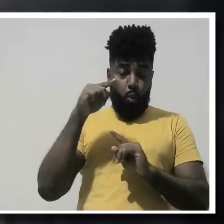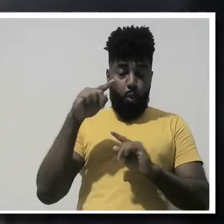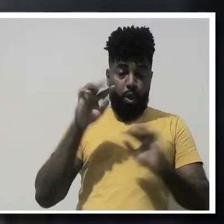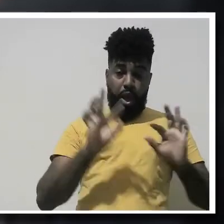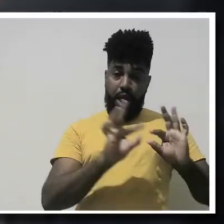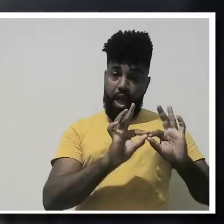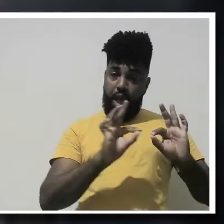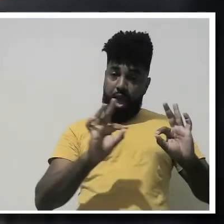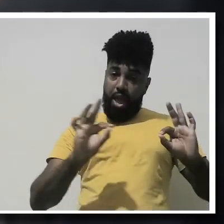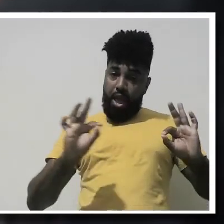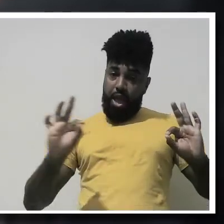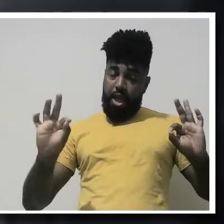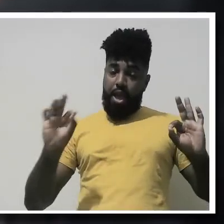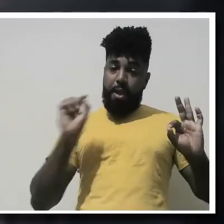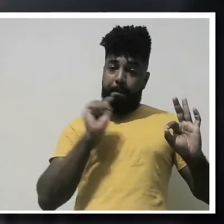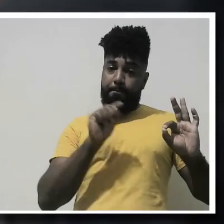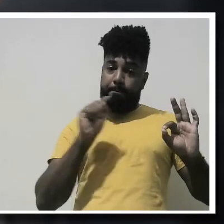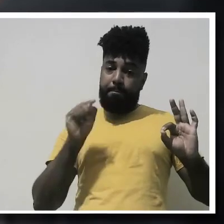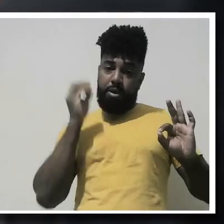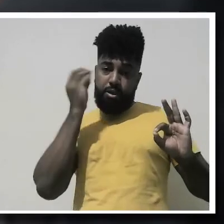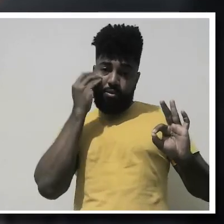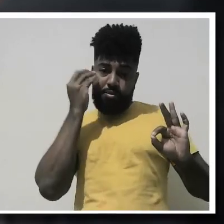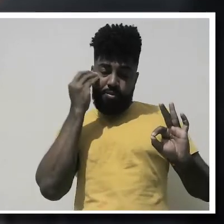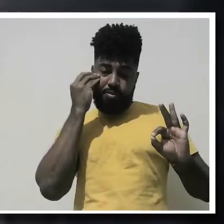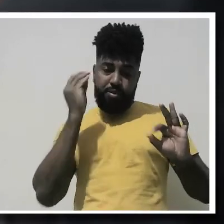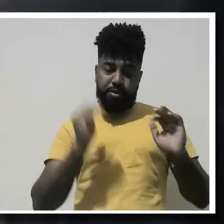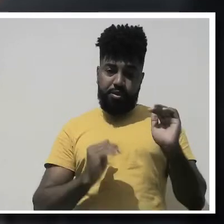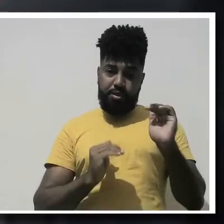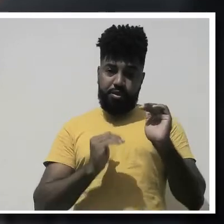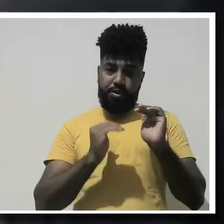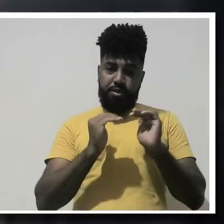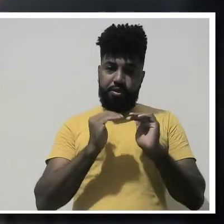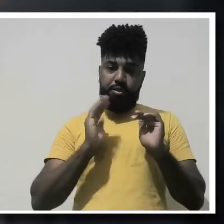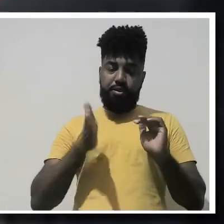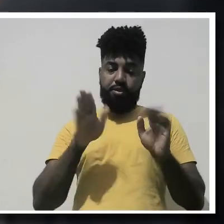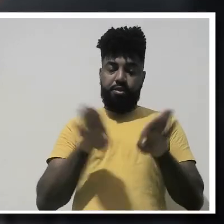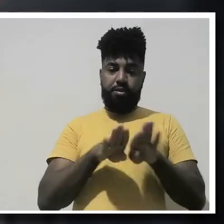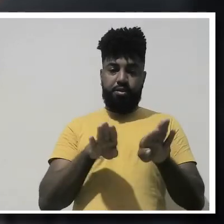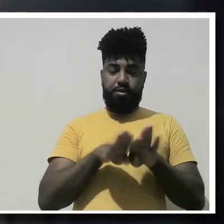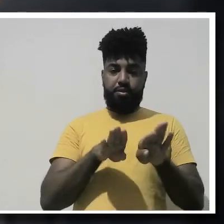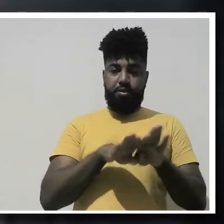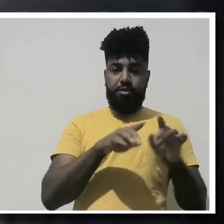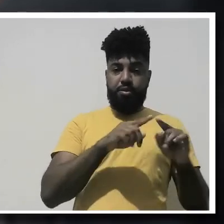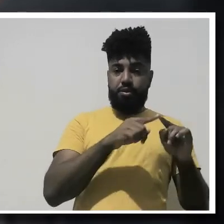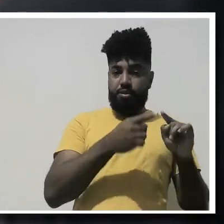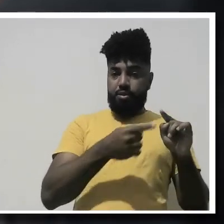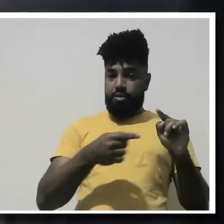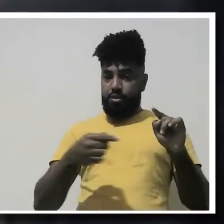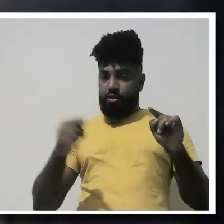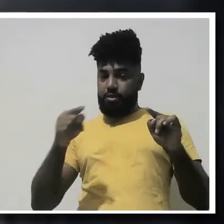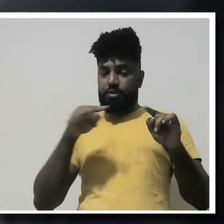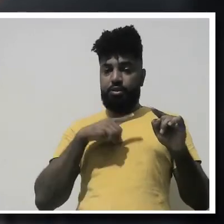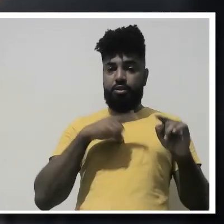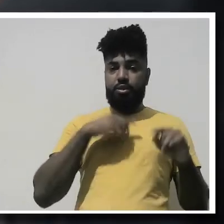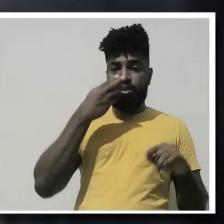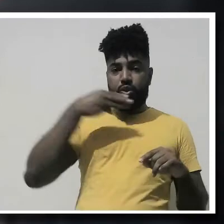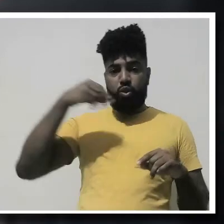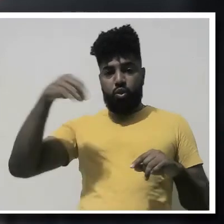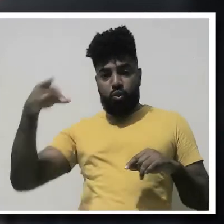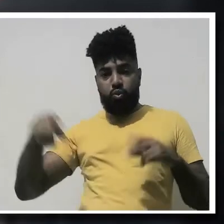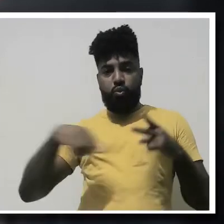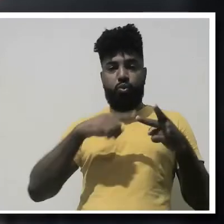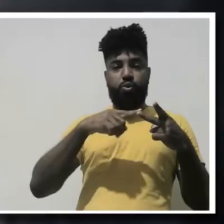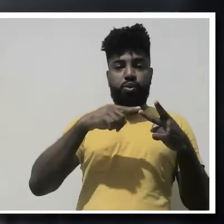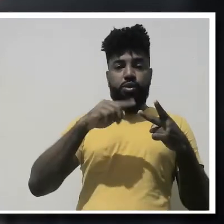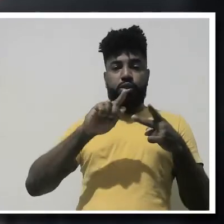significa que a nossa reta se aproximou dos nossos pontos experimentais. Essa curva serve para a sacarose e também para alguns outros açúcares, como a